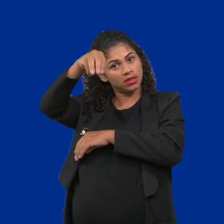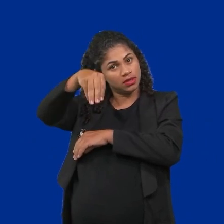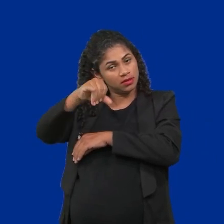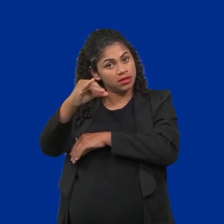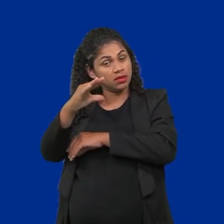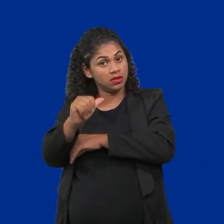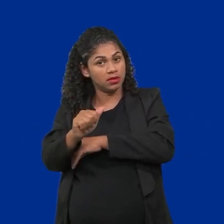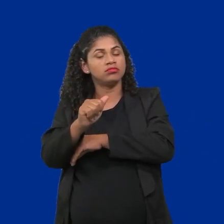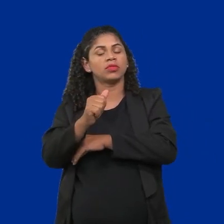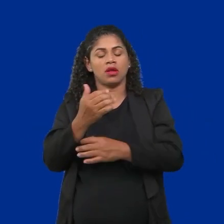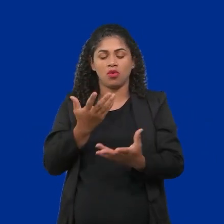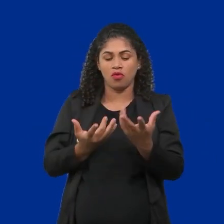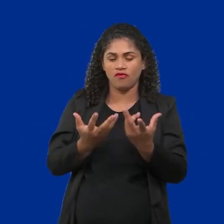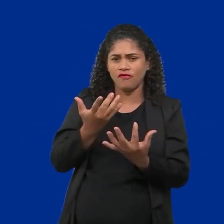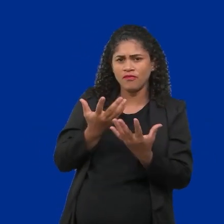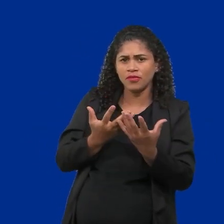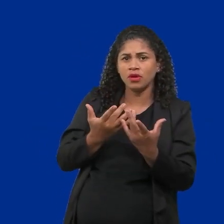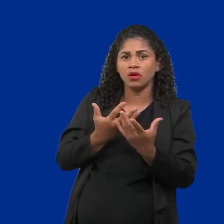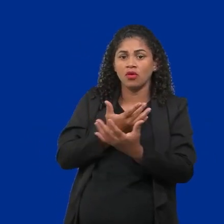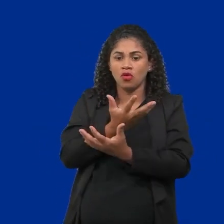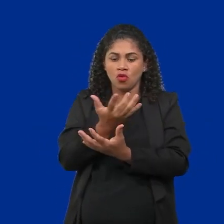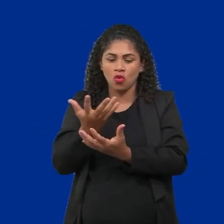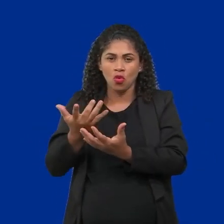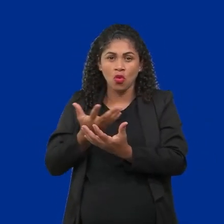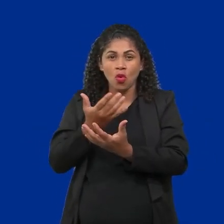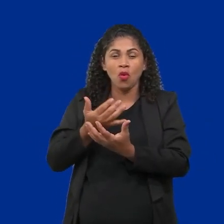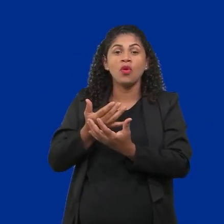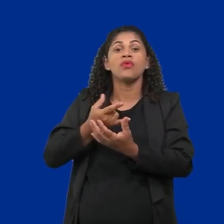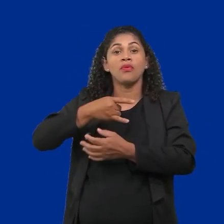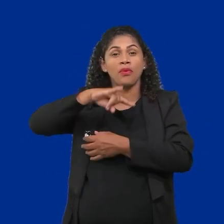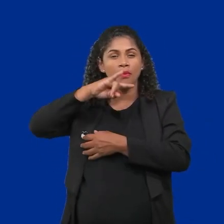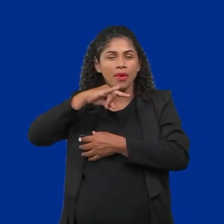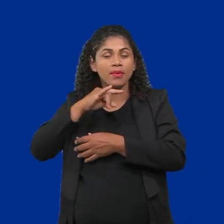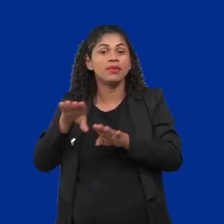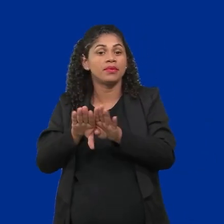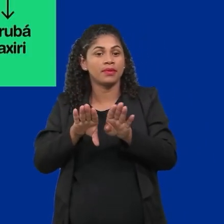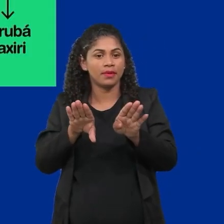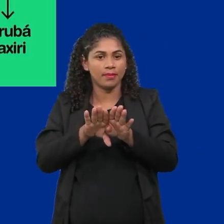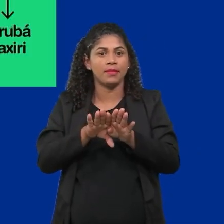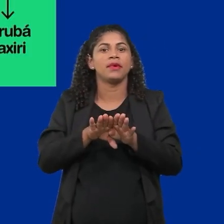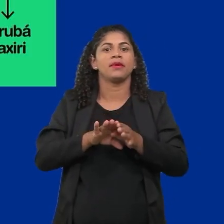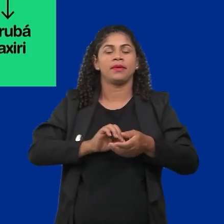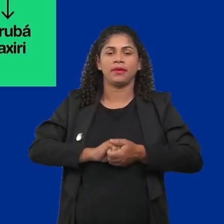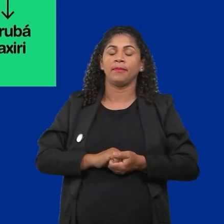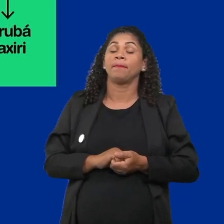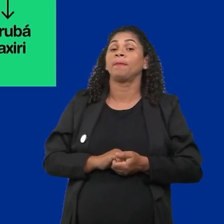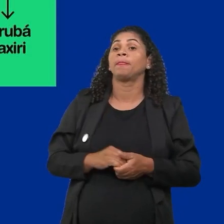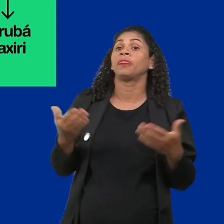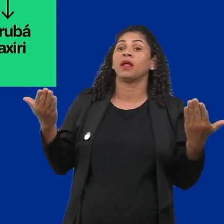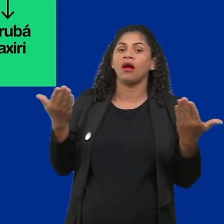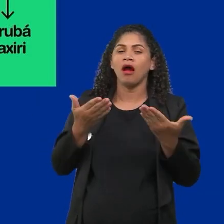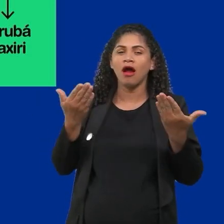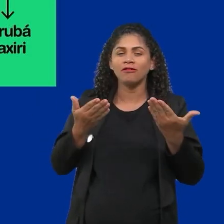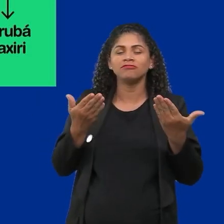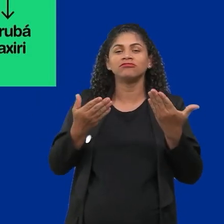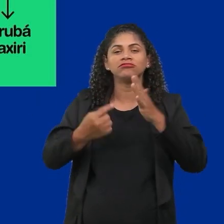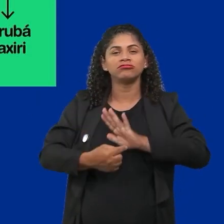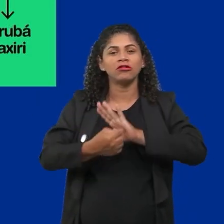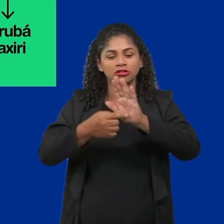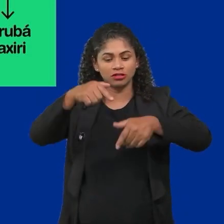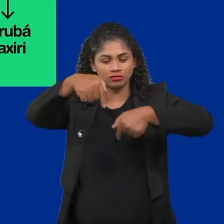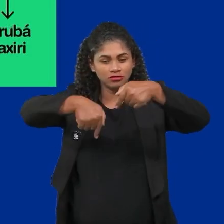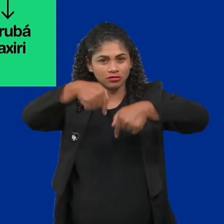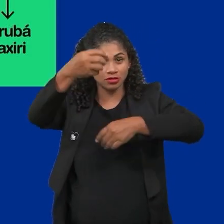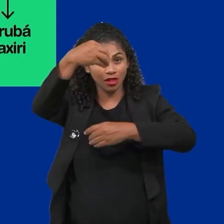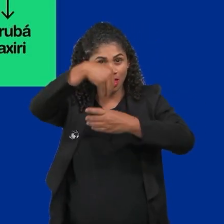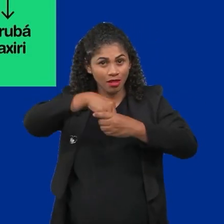a fermentação das bebidas, né, como ali a fermentação do cauim. E agora, trazendo um pouquinho aqui para a química, vamos